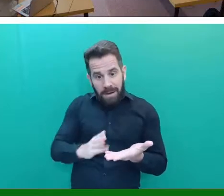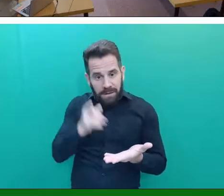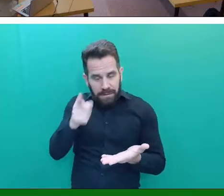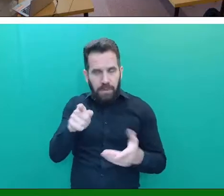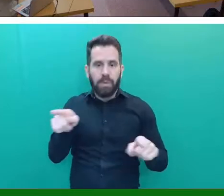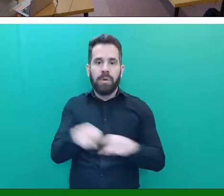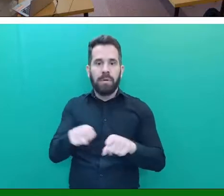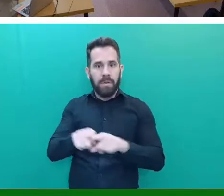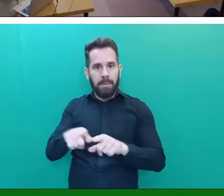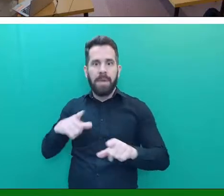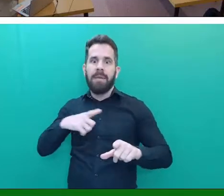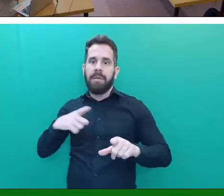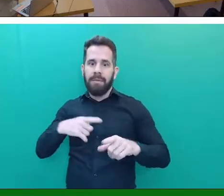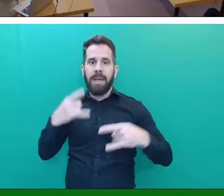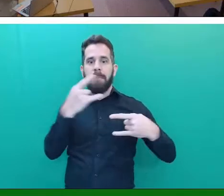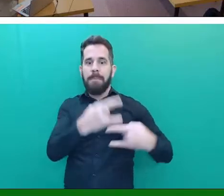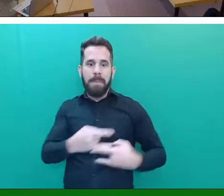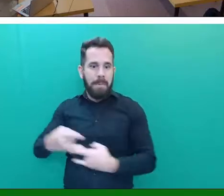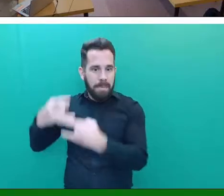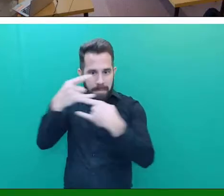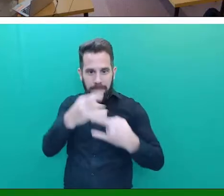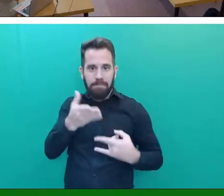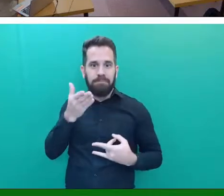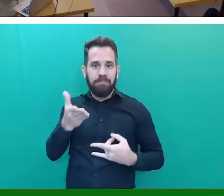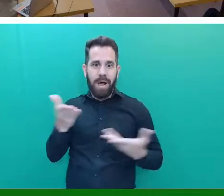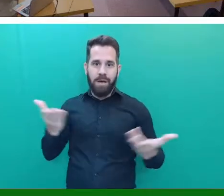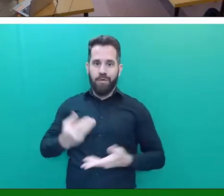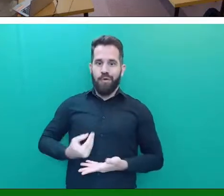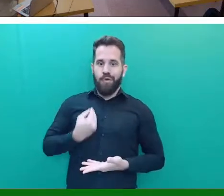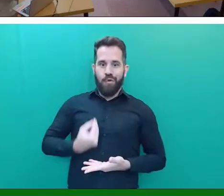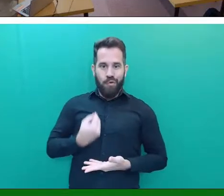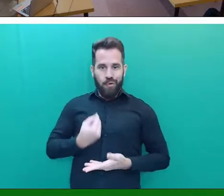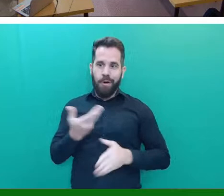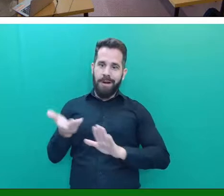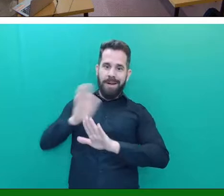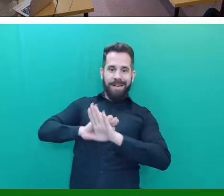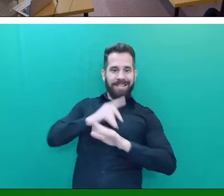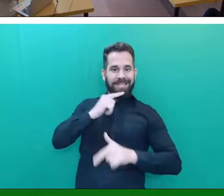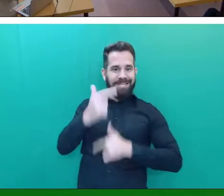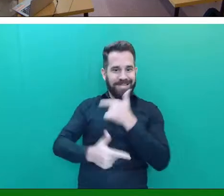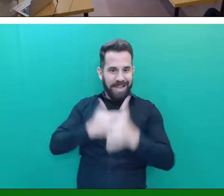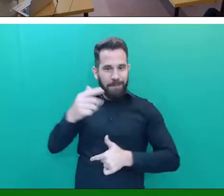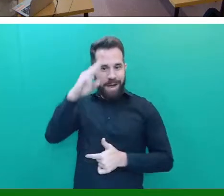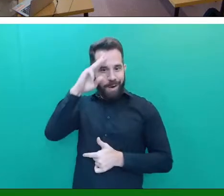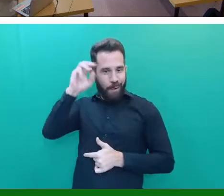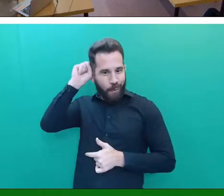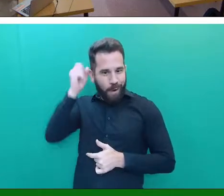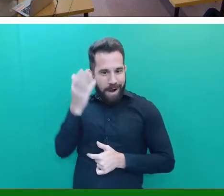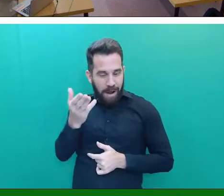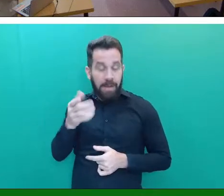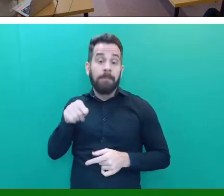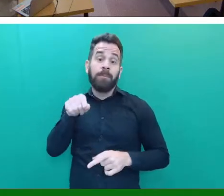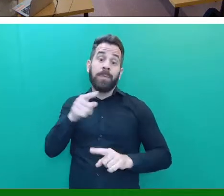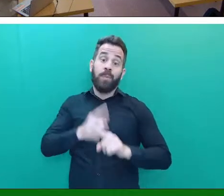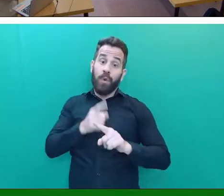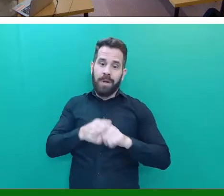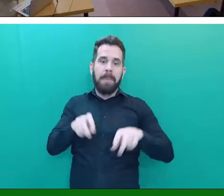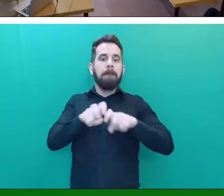transmissão também, né, para que essa banca pudesse ser uma banca internacional